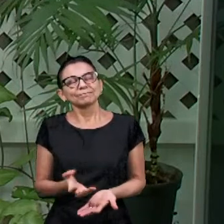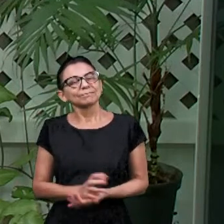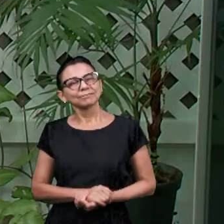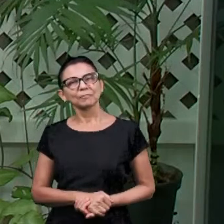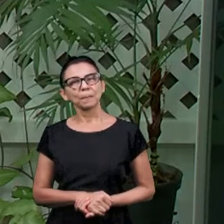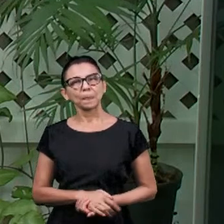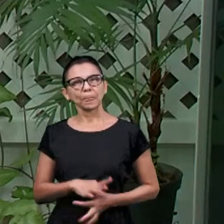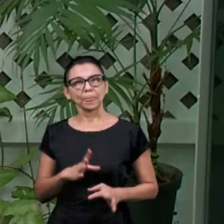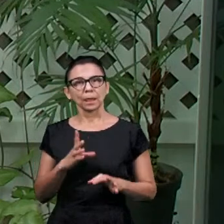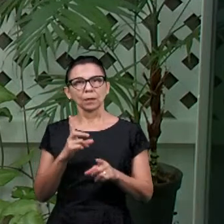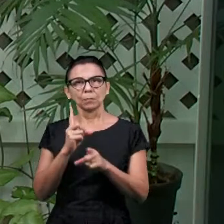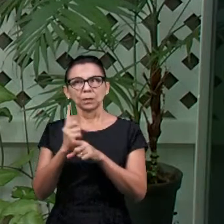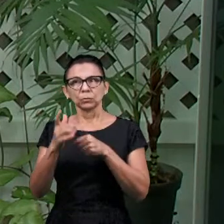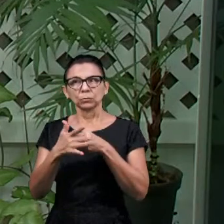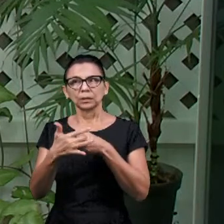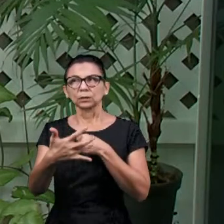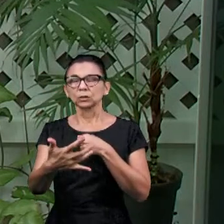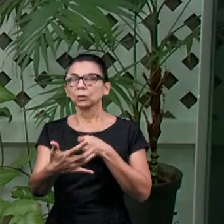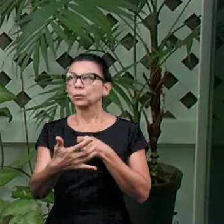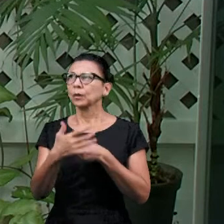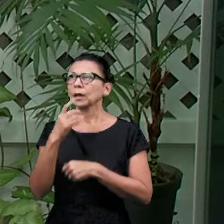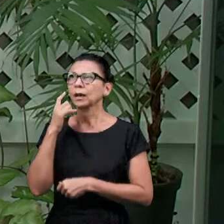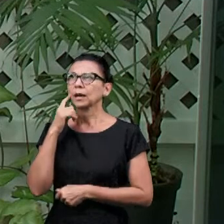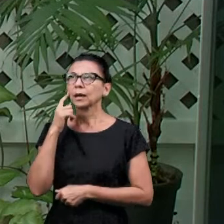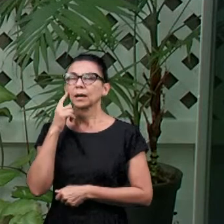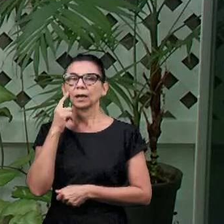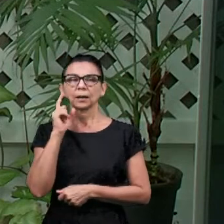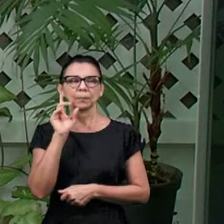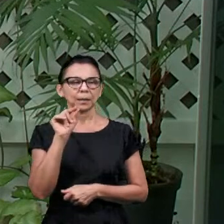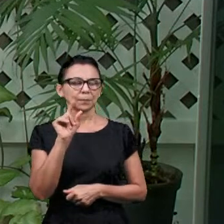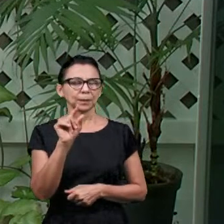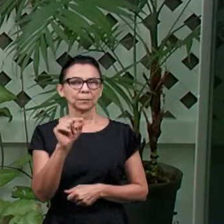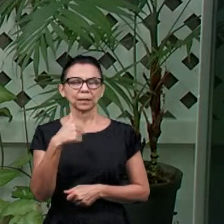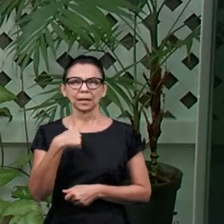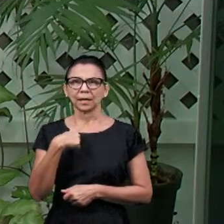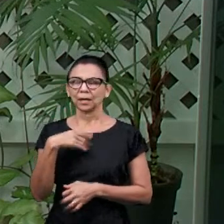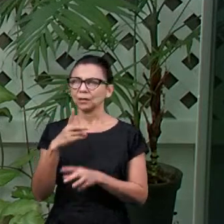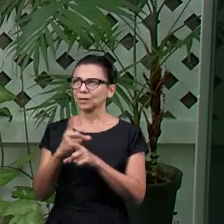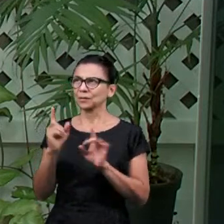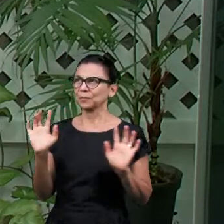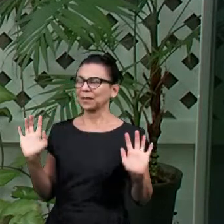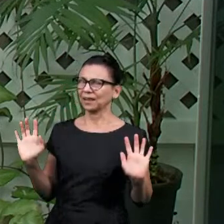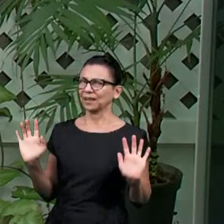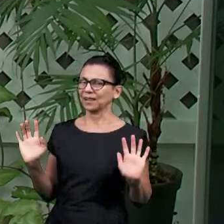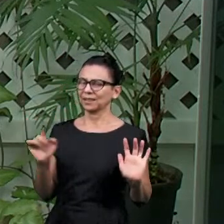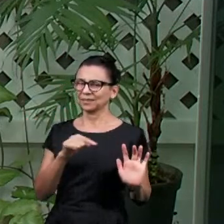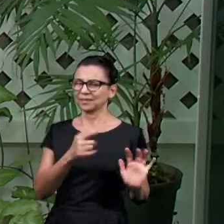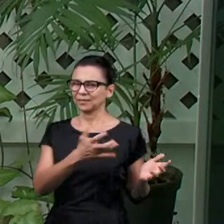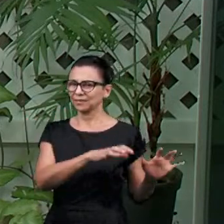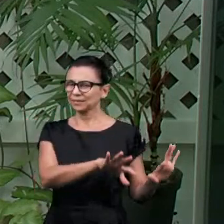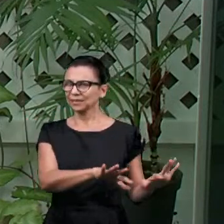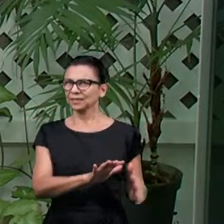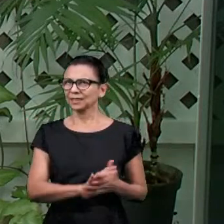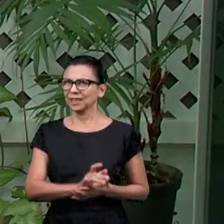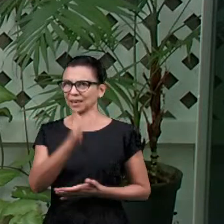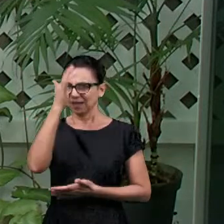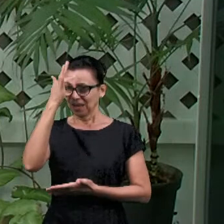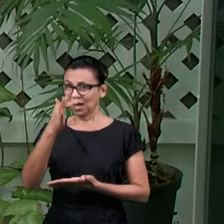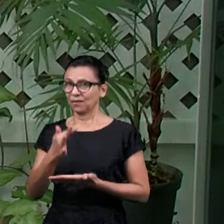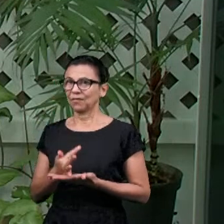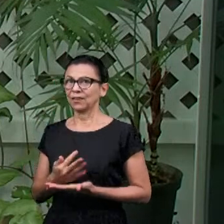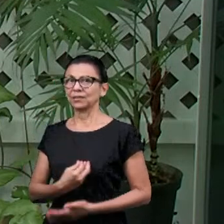você, peraí, agora não. Agora eu não quero fermento, a fé para mim ela tem que ser